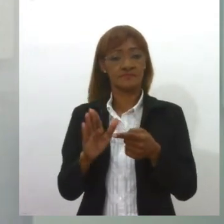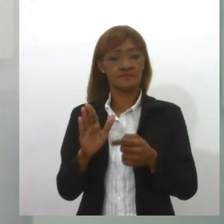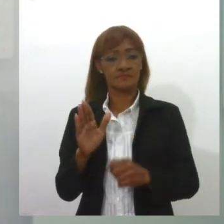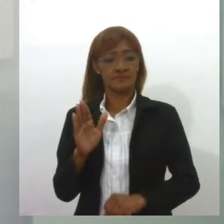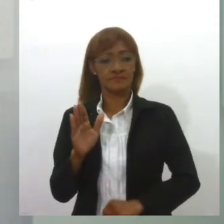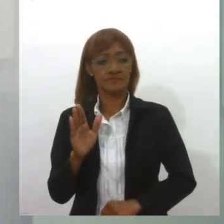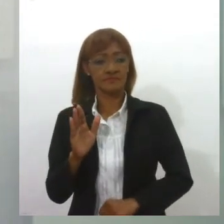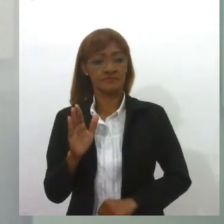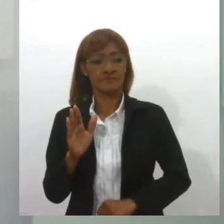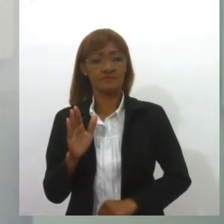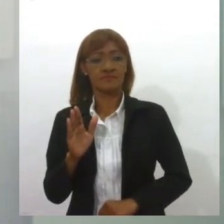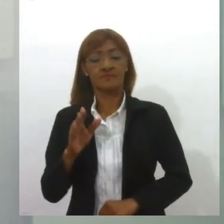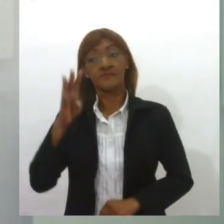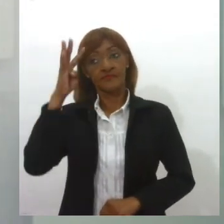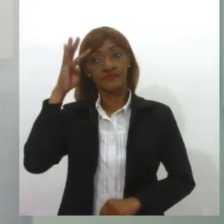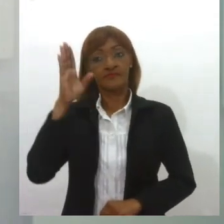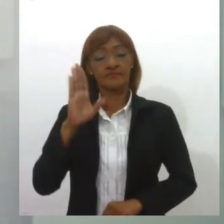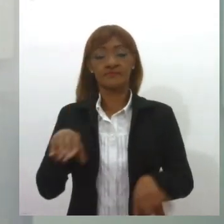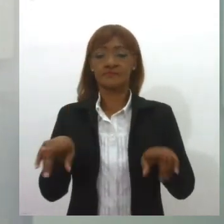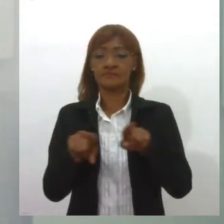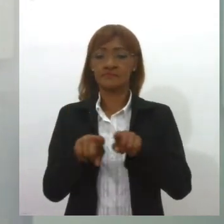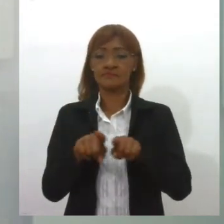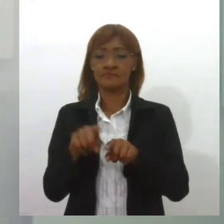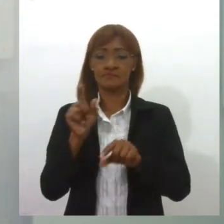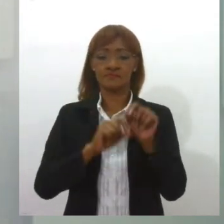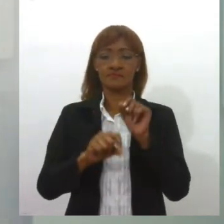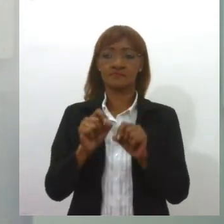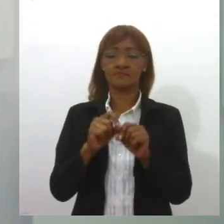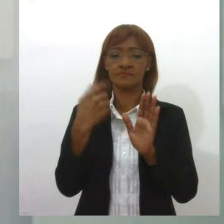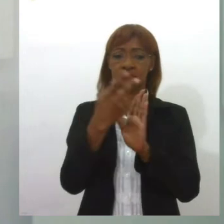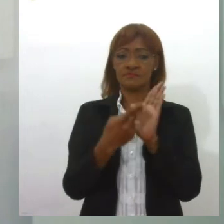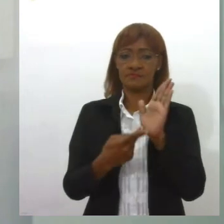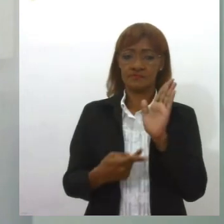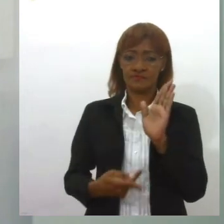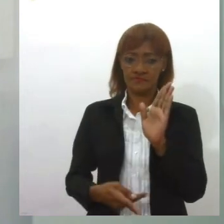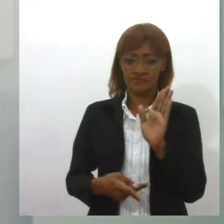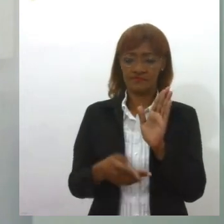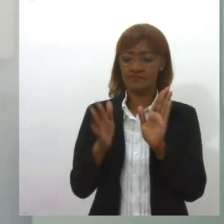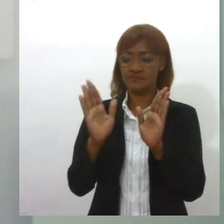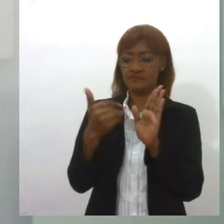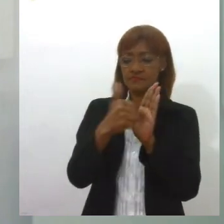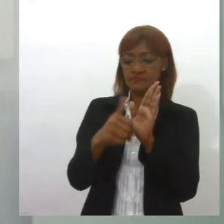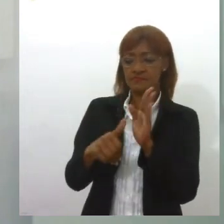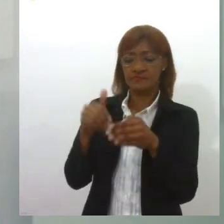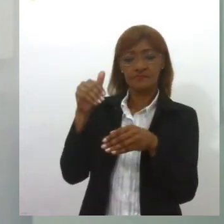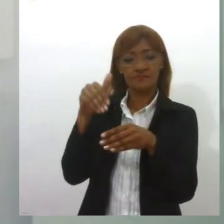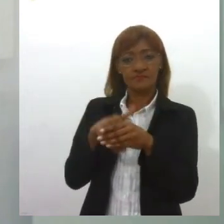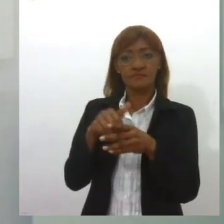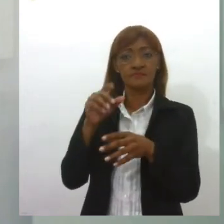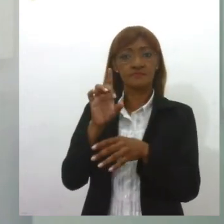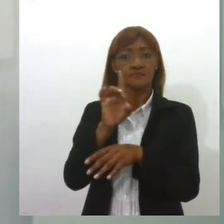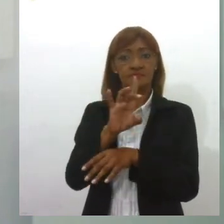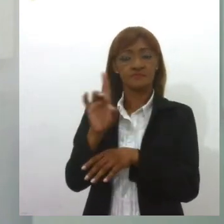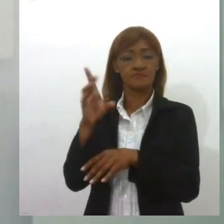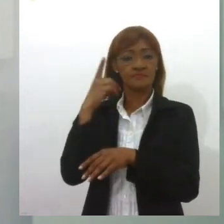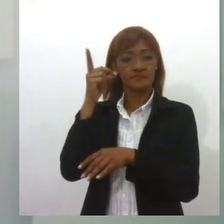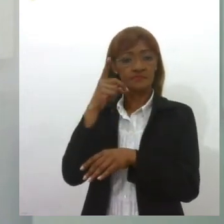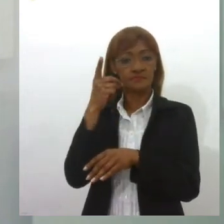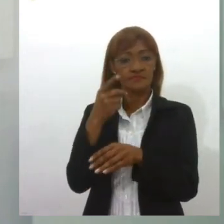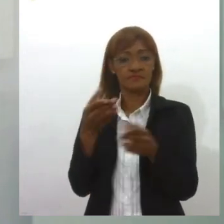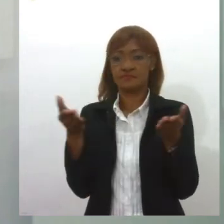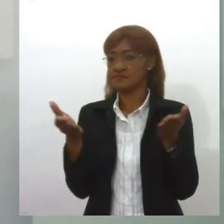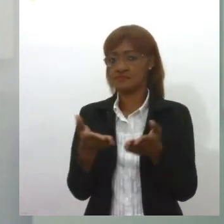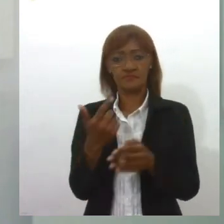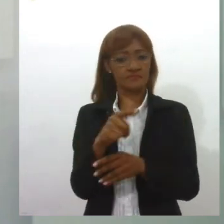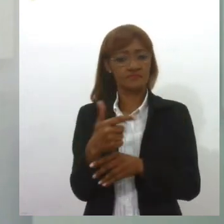ontem, quarta-feira, né? E também os projetos que foram colocados para apreciação e votação dos deputados. Lembrando que hoje não tem